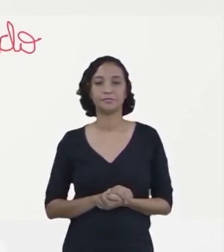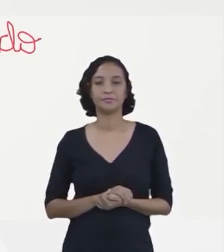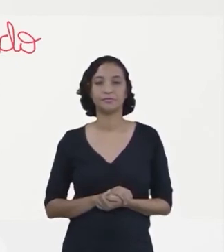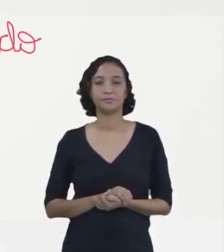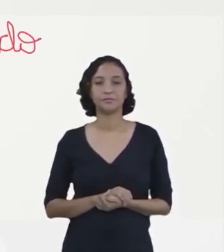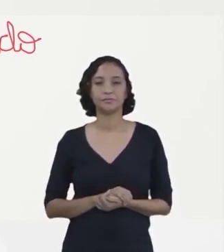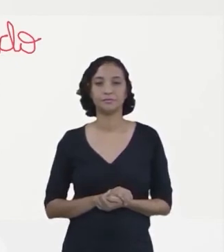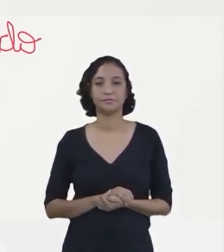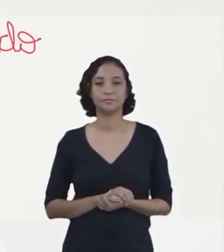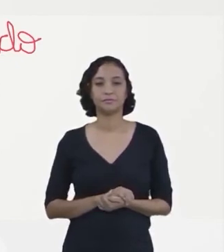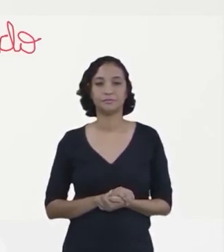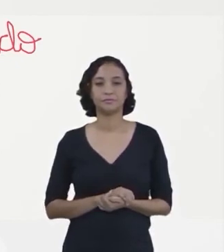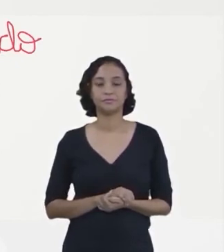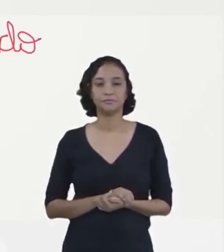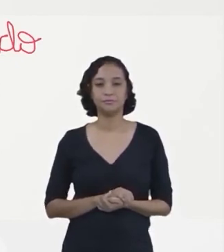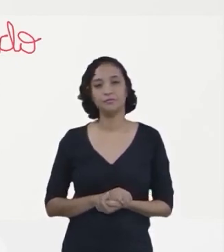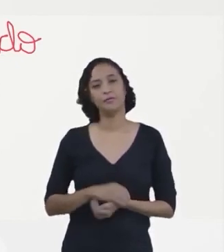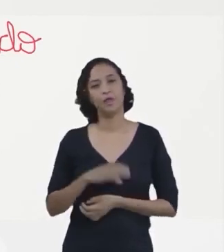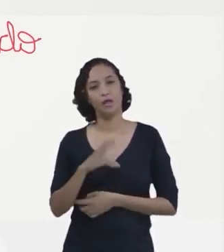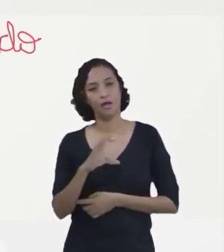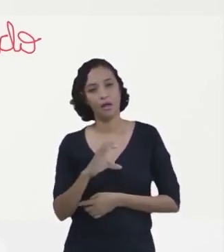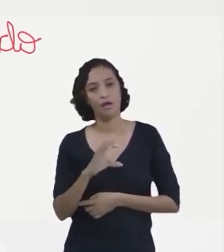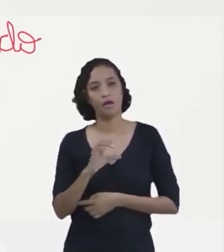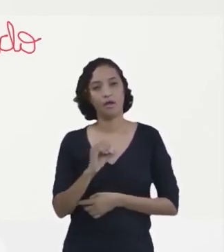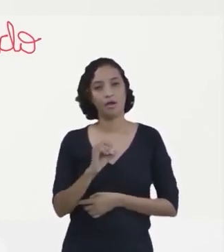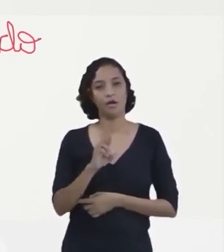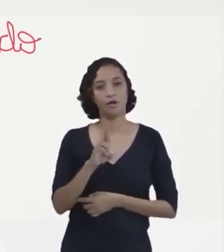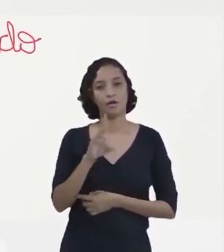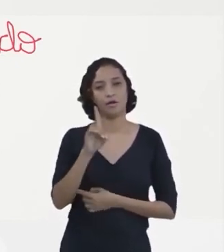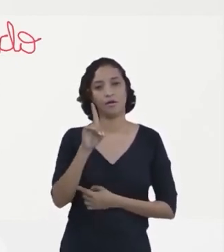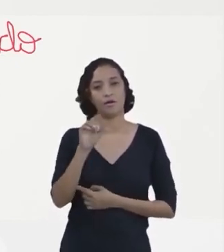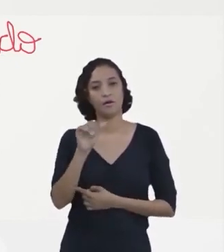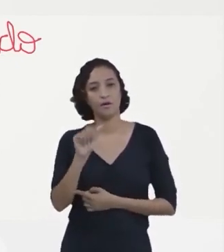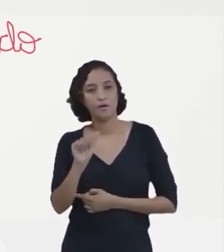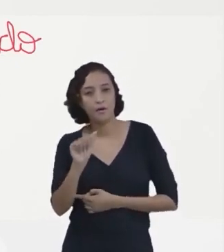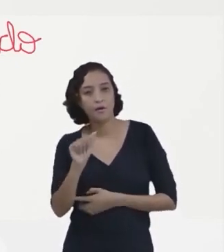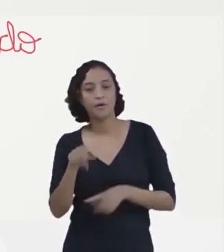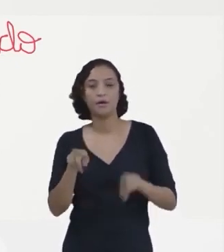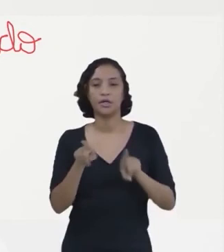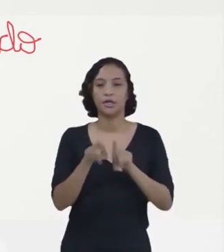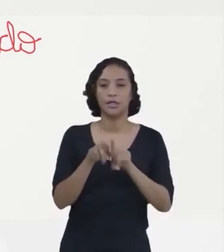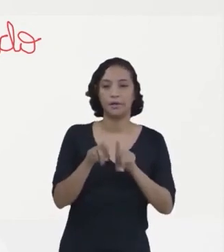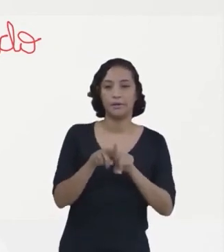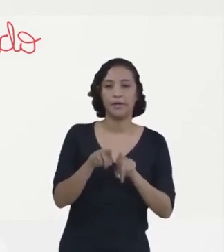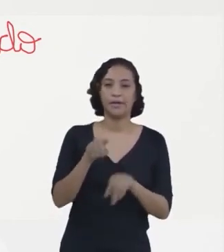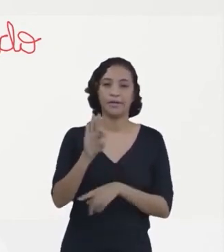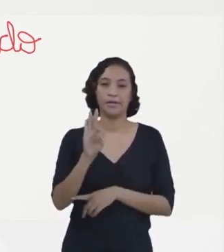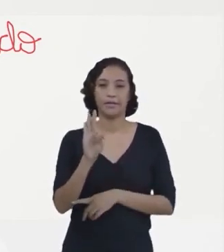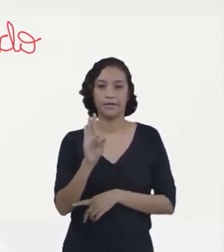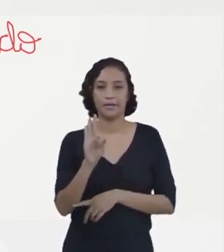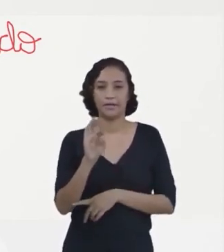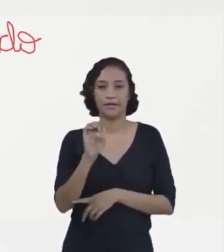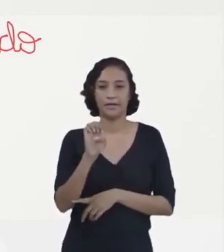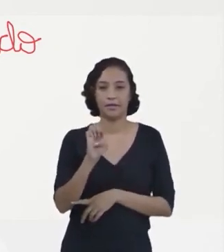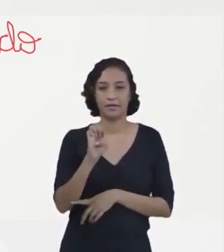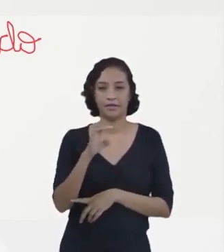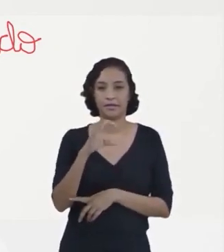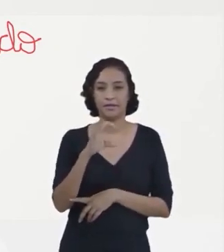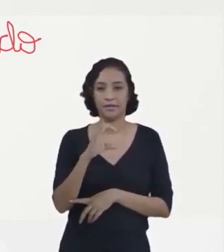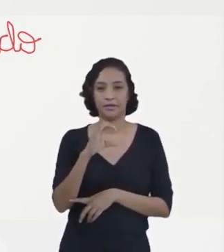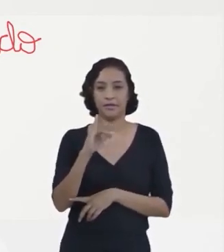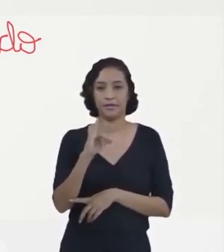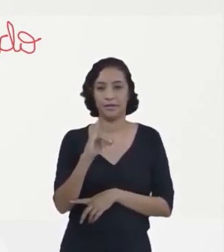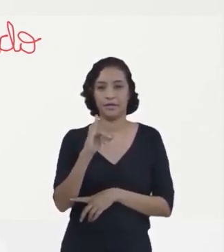Tecido. Corda, tecido. Tem mais alguma coisa também. Tem mais.